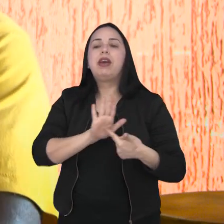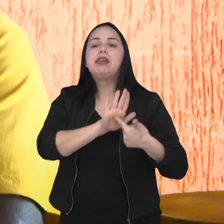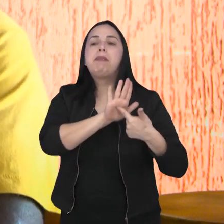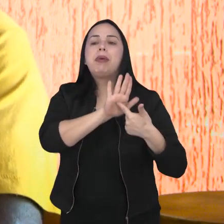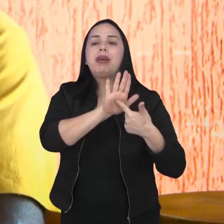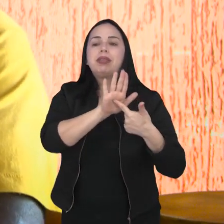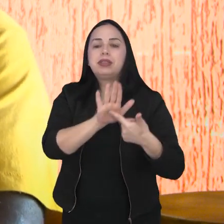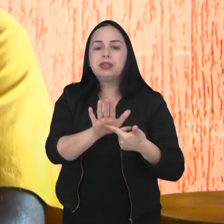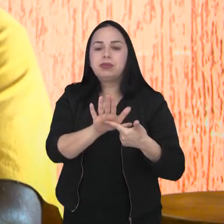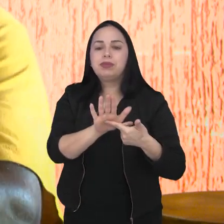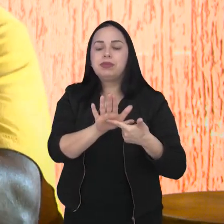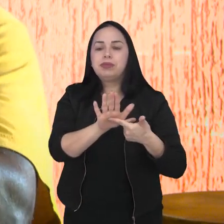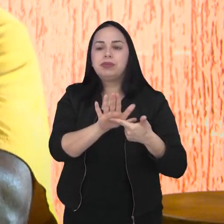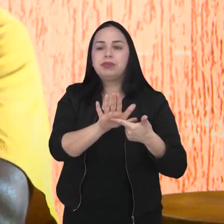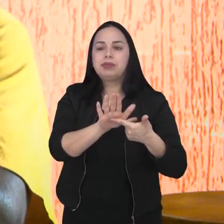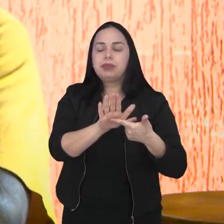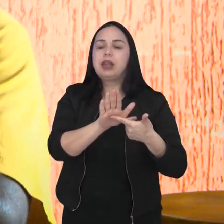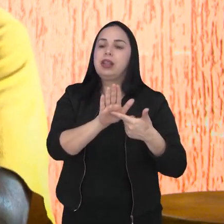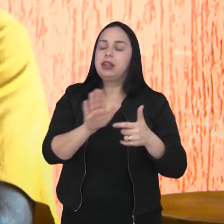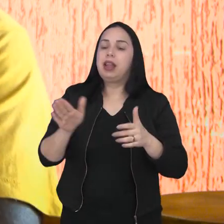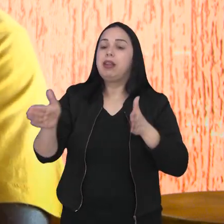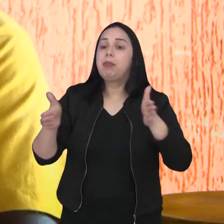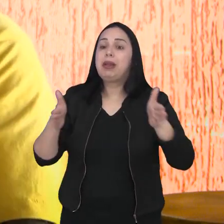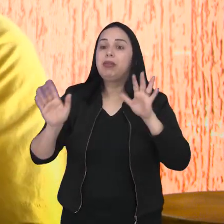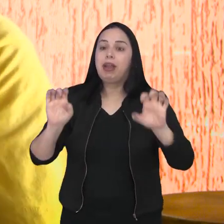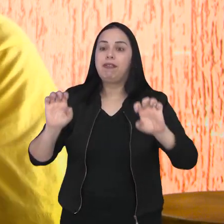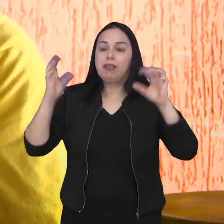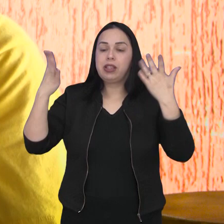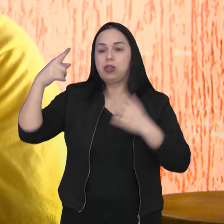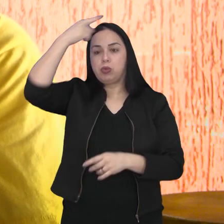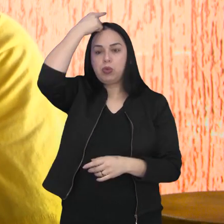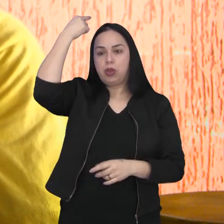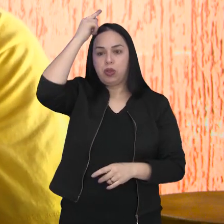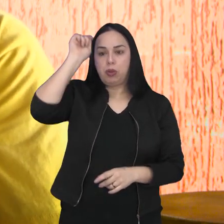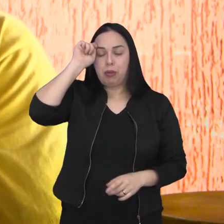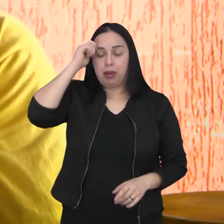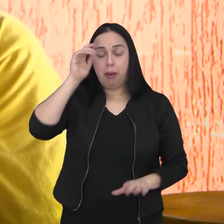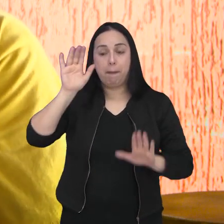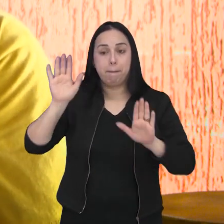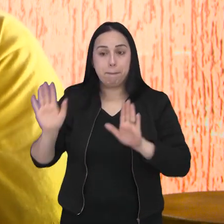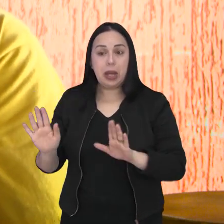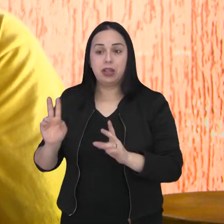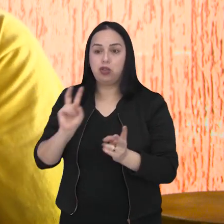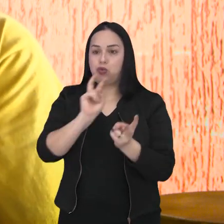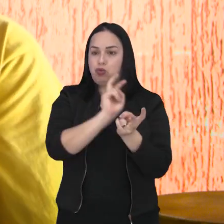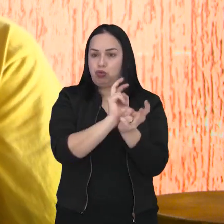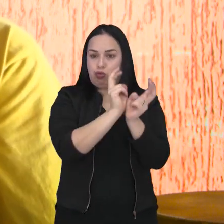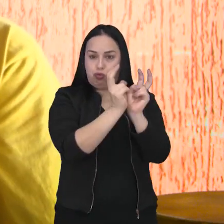essas apresentações lá na época de festa de São Benedito. Né? O jongo,